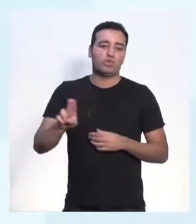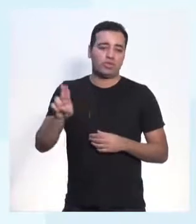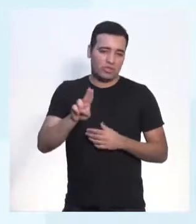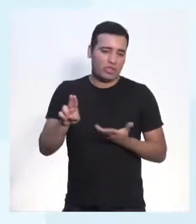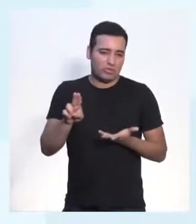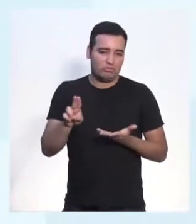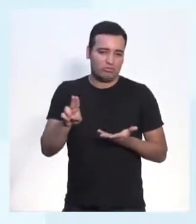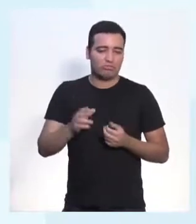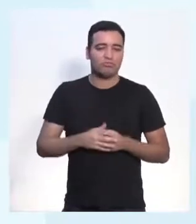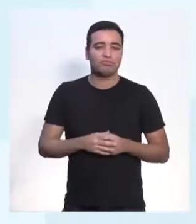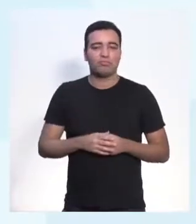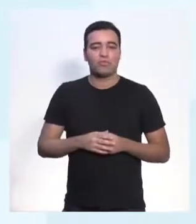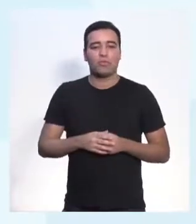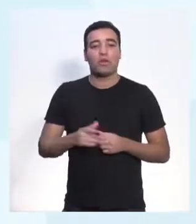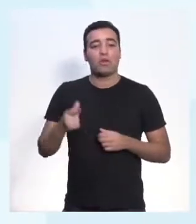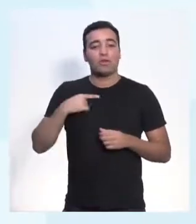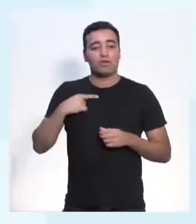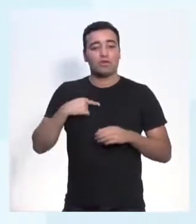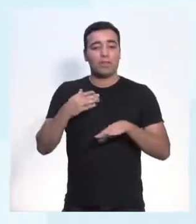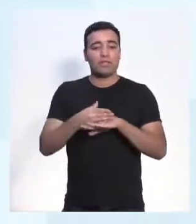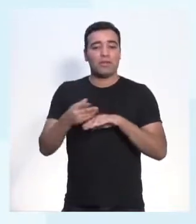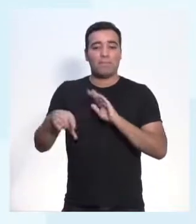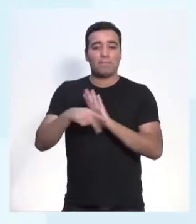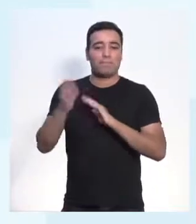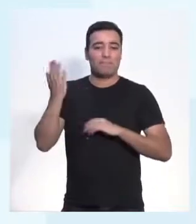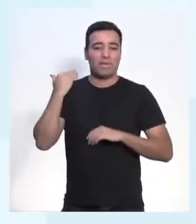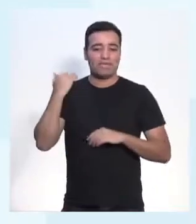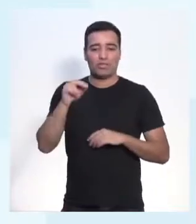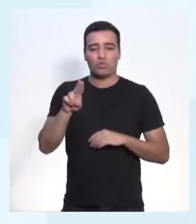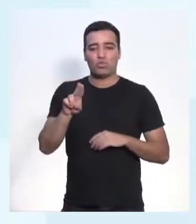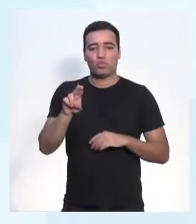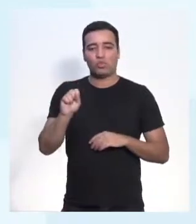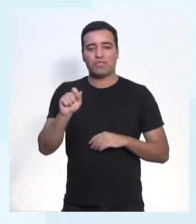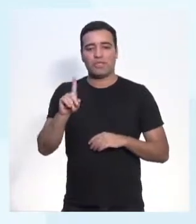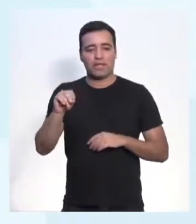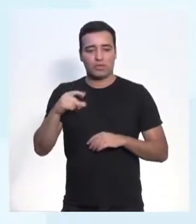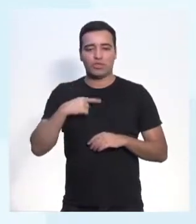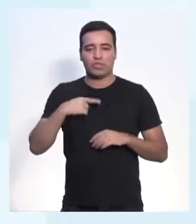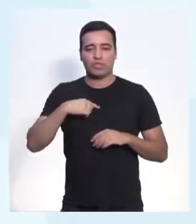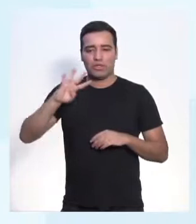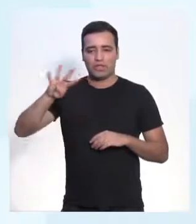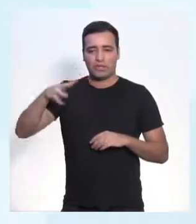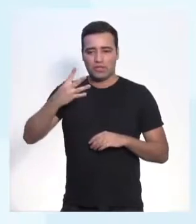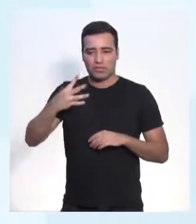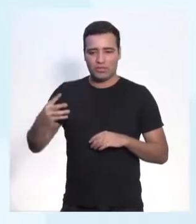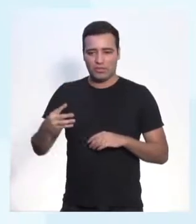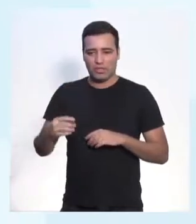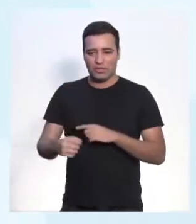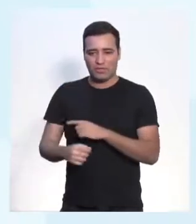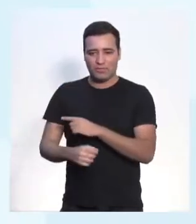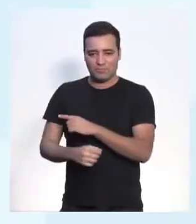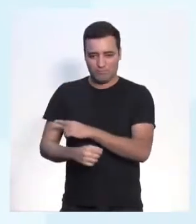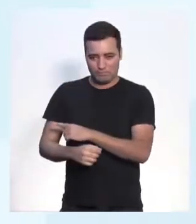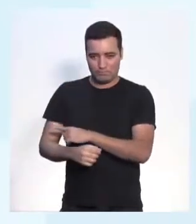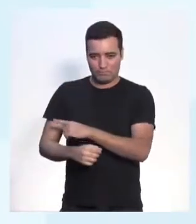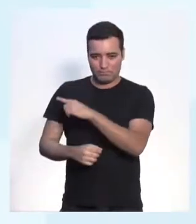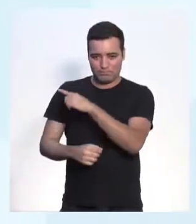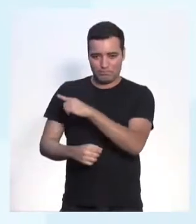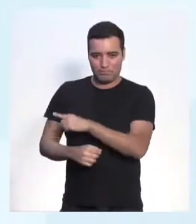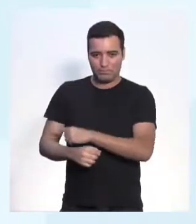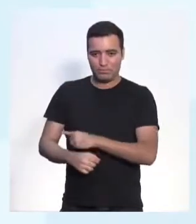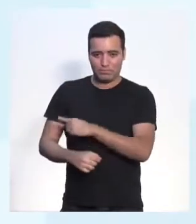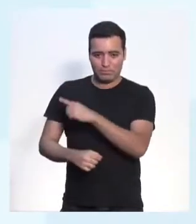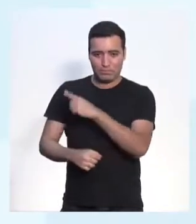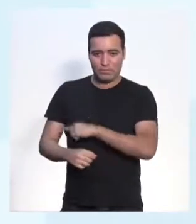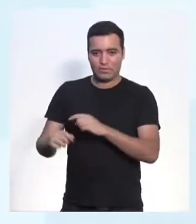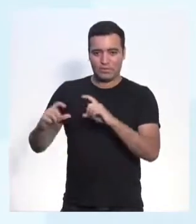uso, I use, né? E aí o participo passado used, usado. E aí tem a tabelinha para vocês aí, que tem todas as formas do verbo to be. Vai dar o